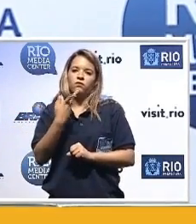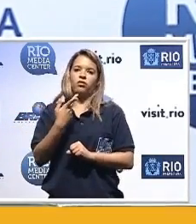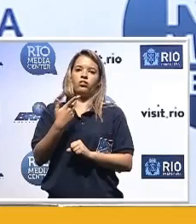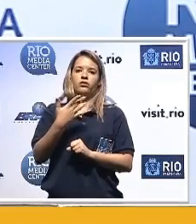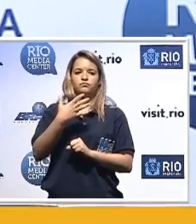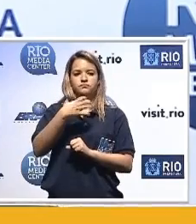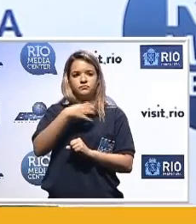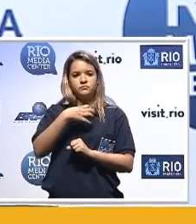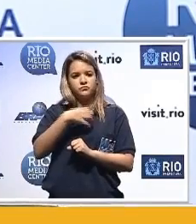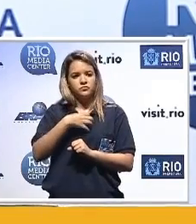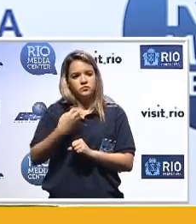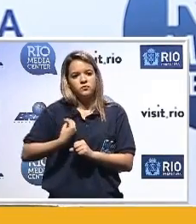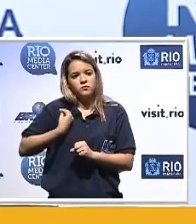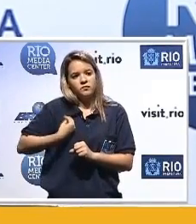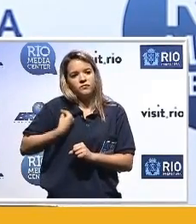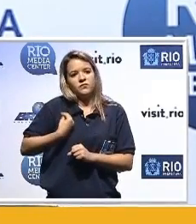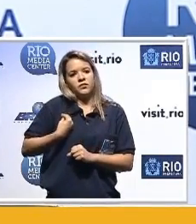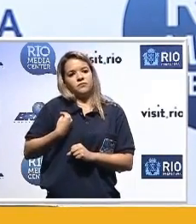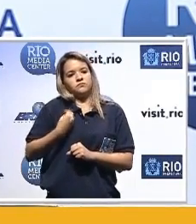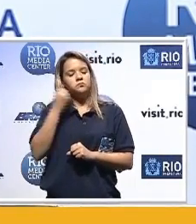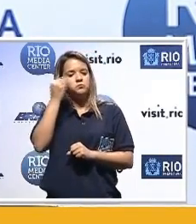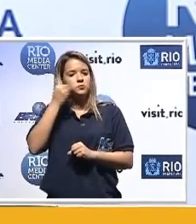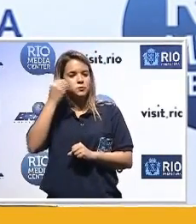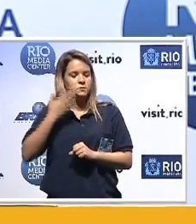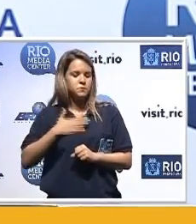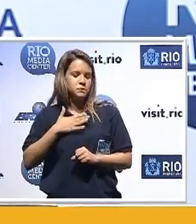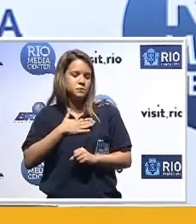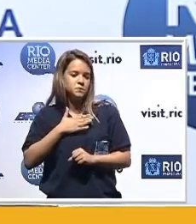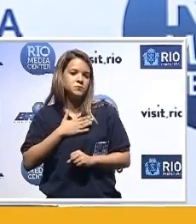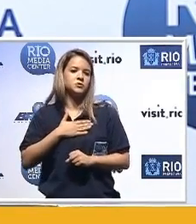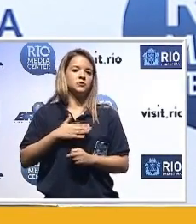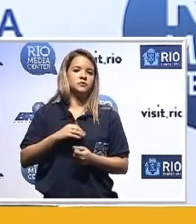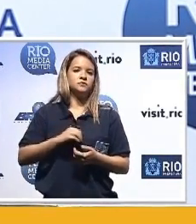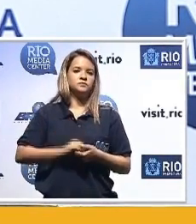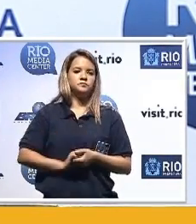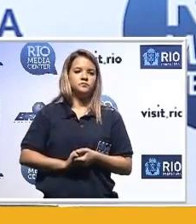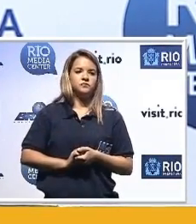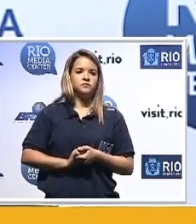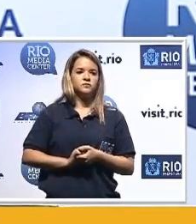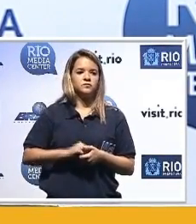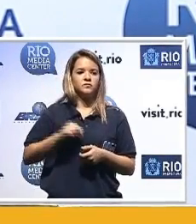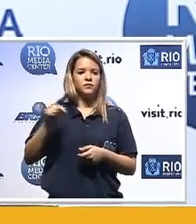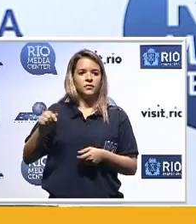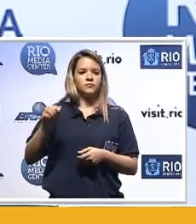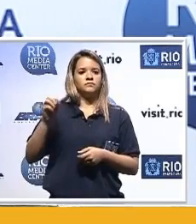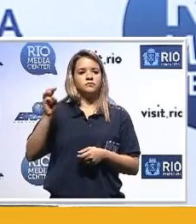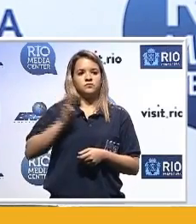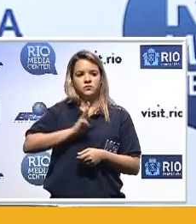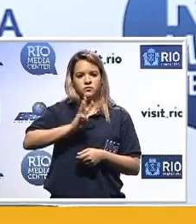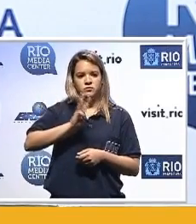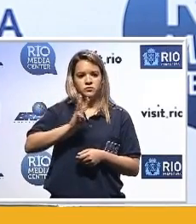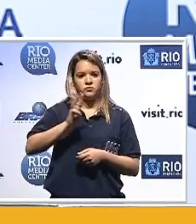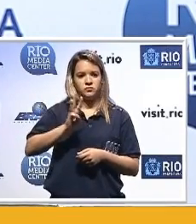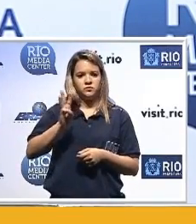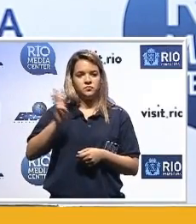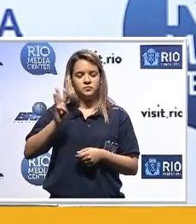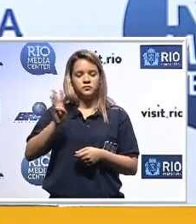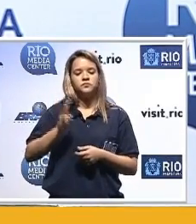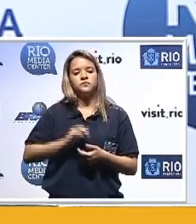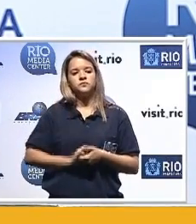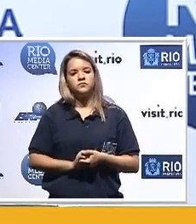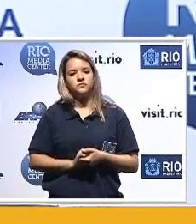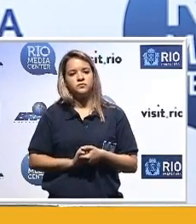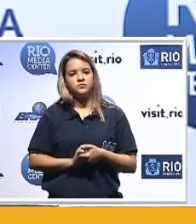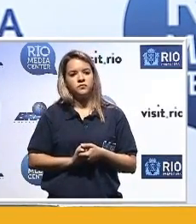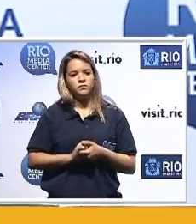No começo do ano eu participei em São Luís do Maranhão de um seminário que foi feito pela Secretaria do